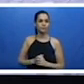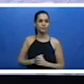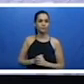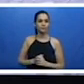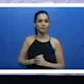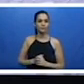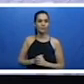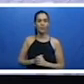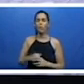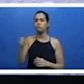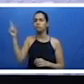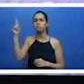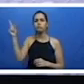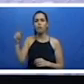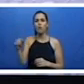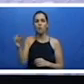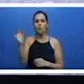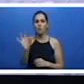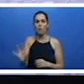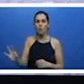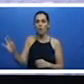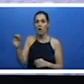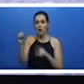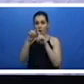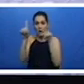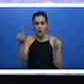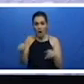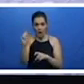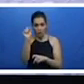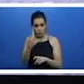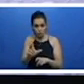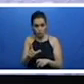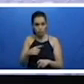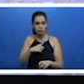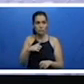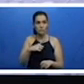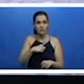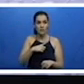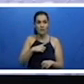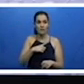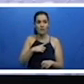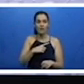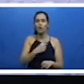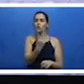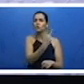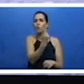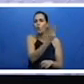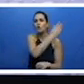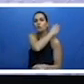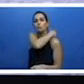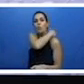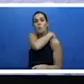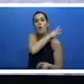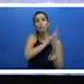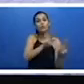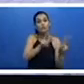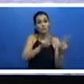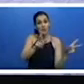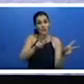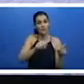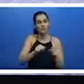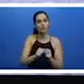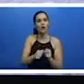retângulo azulado, o pulmão de alguns anfíbios, da salamandra e da rã. Nós temos também de